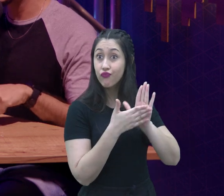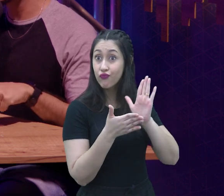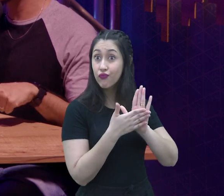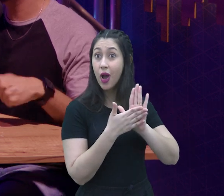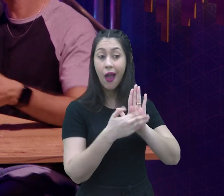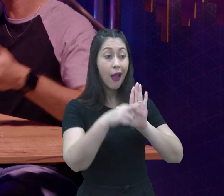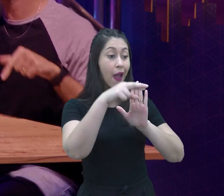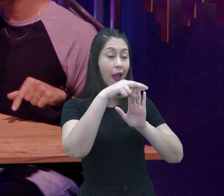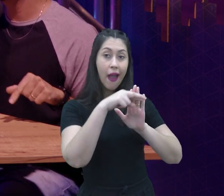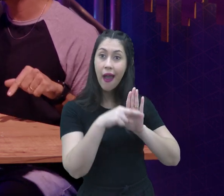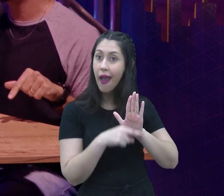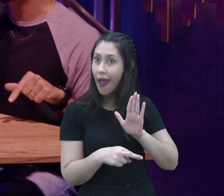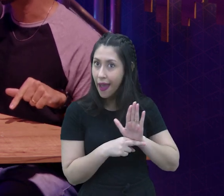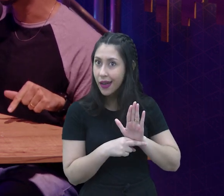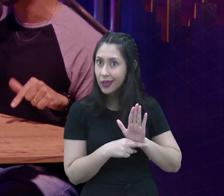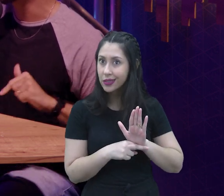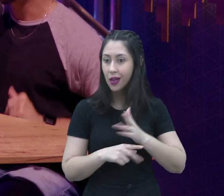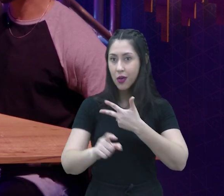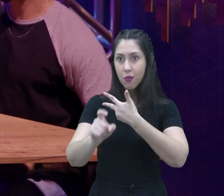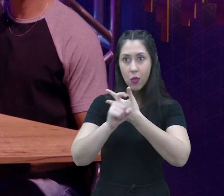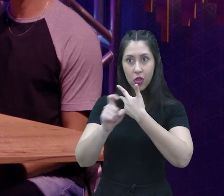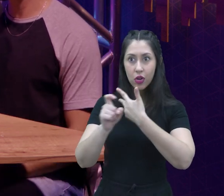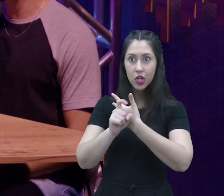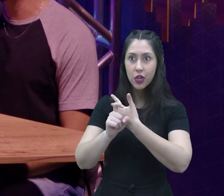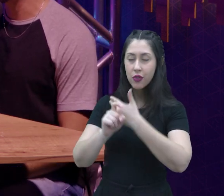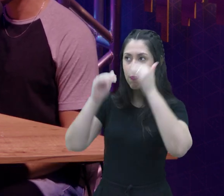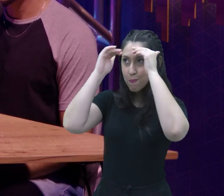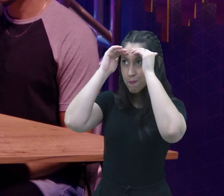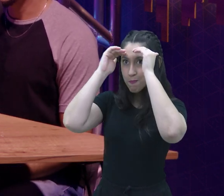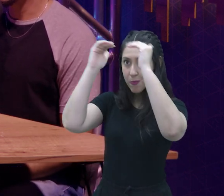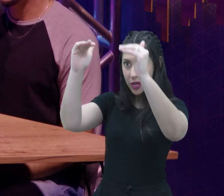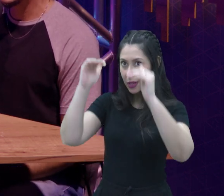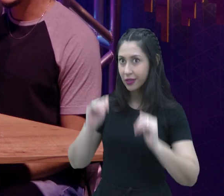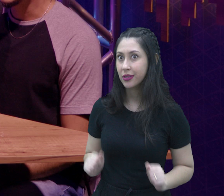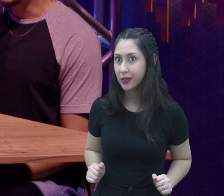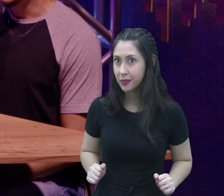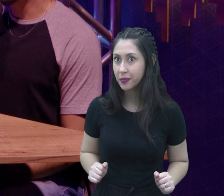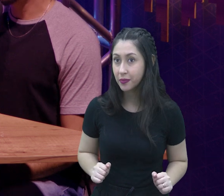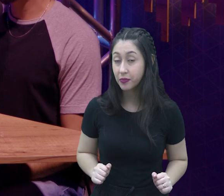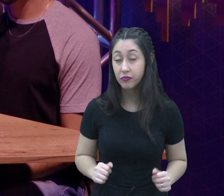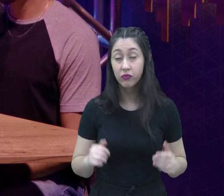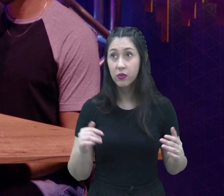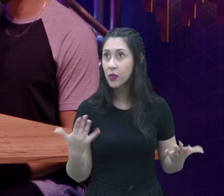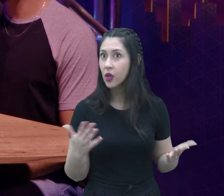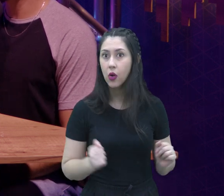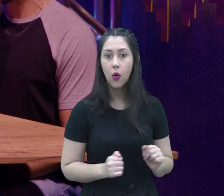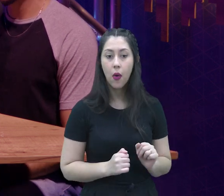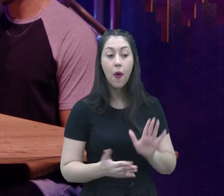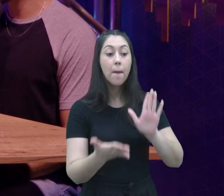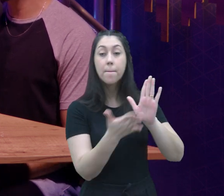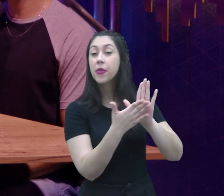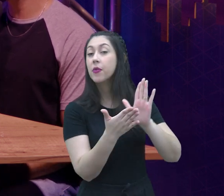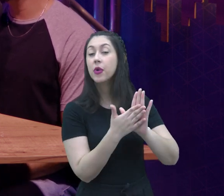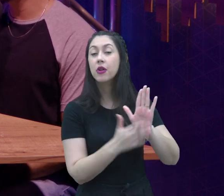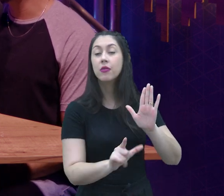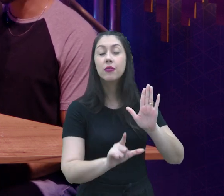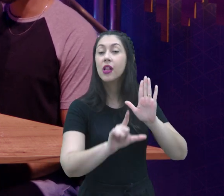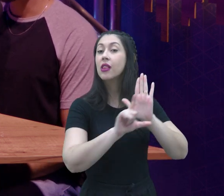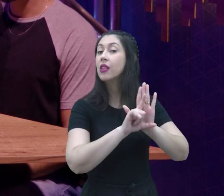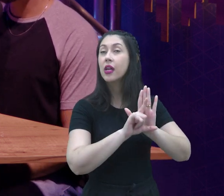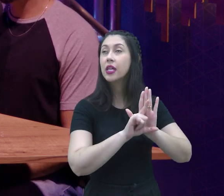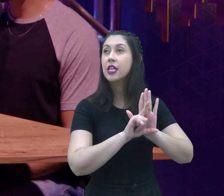essas regras que o Executivo vai ter que seguir. Então é tipo assim, ele vai propor uma lei